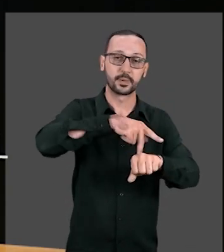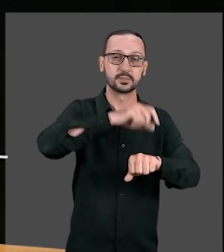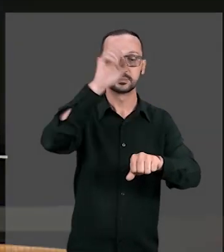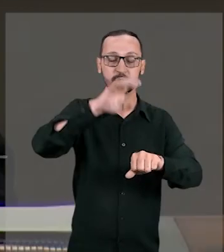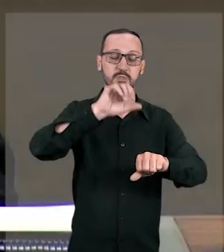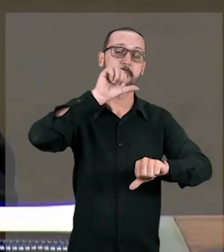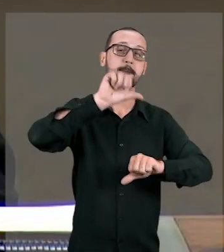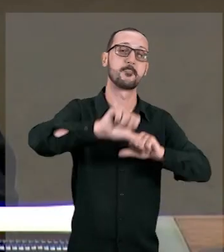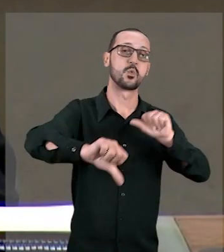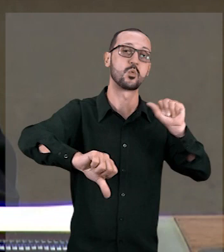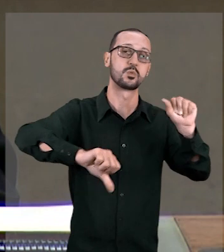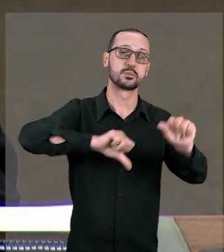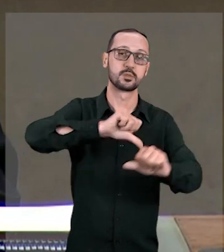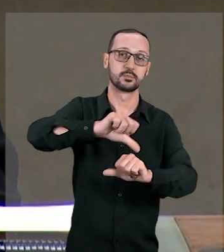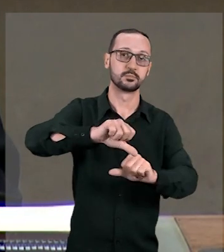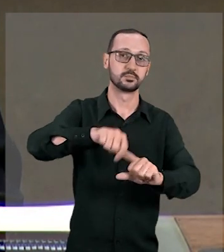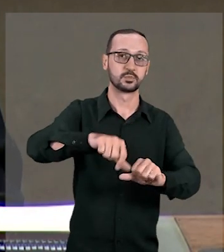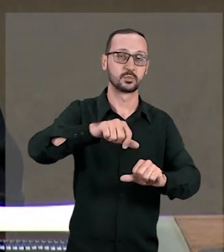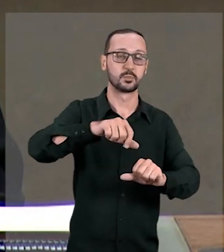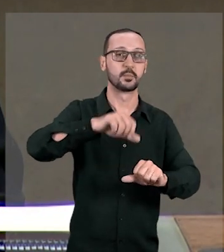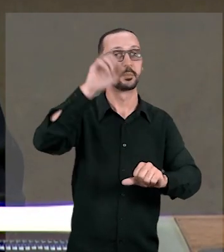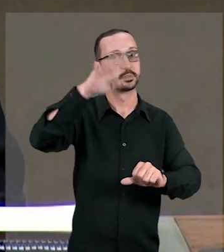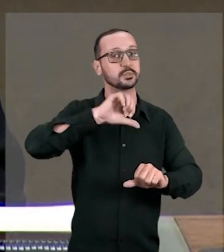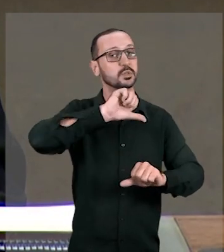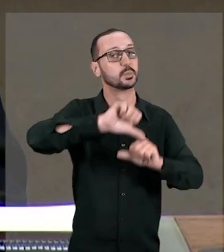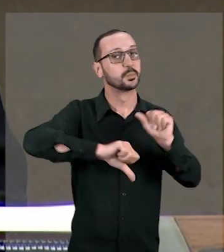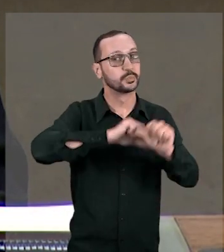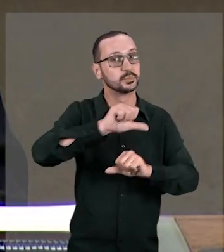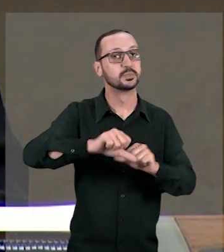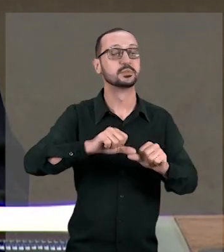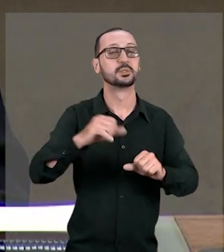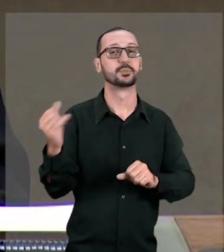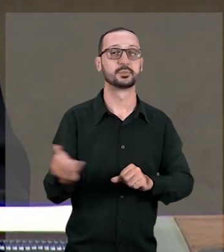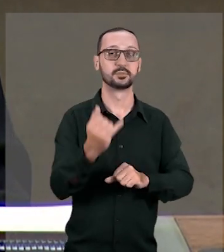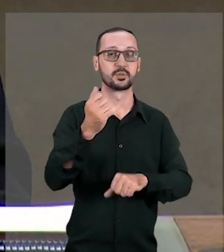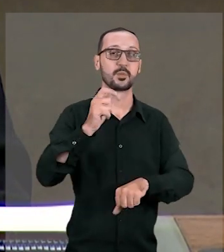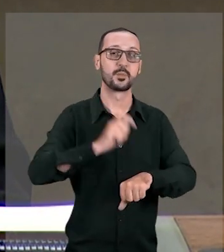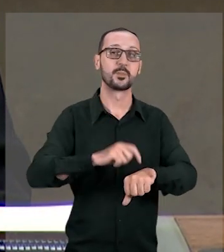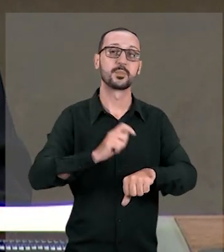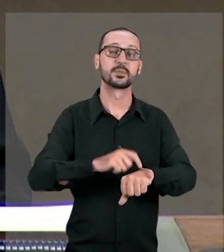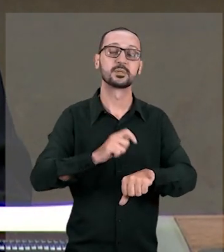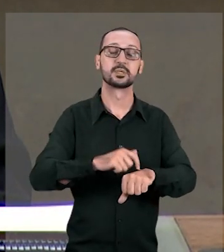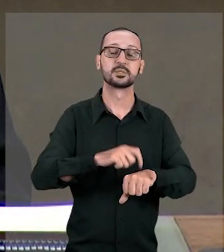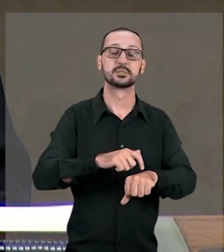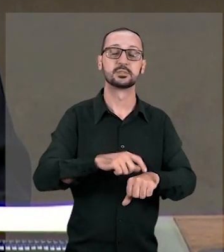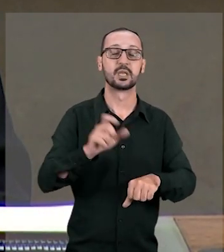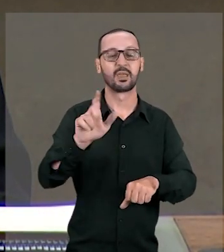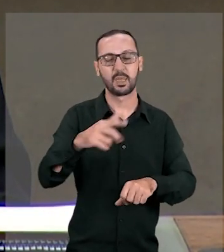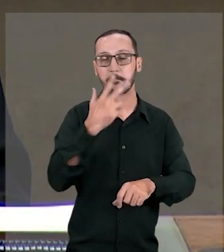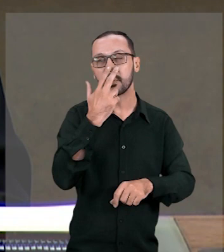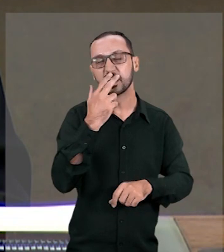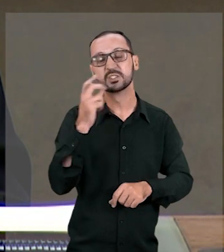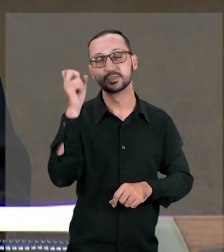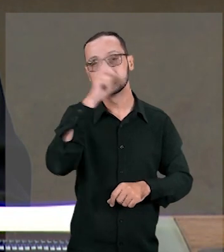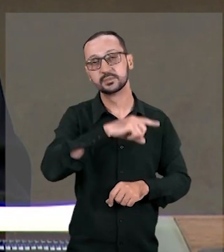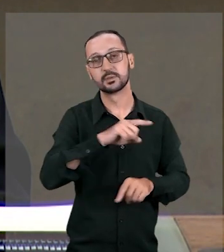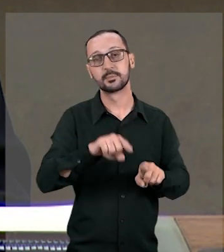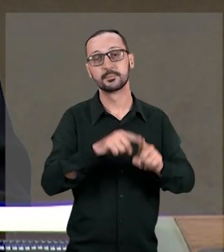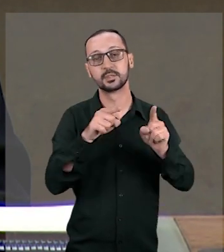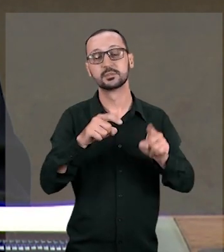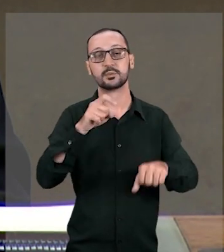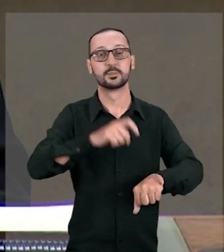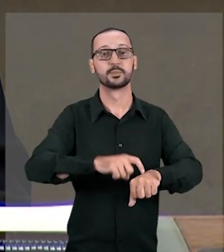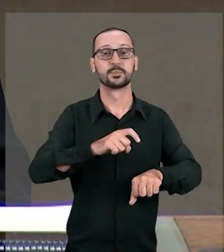vive uma transformação muito importante. Nós estamos vivendo um momento aparentemente difícil, mas